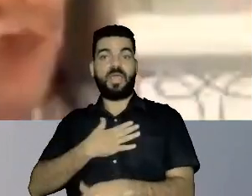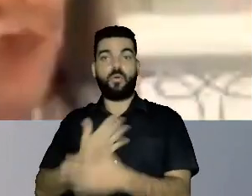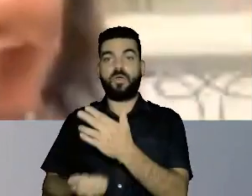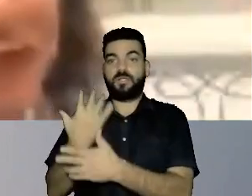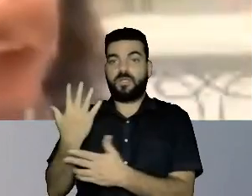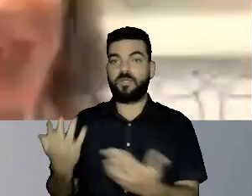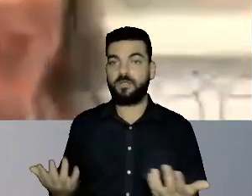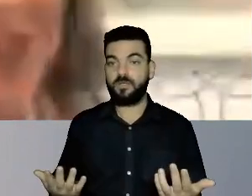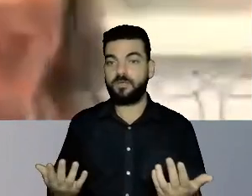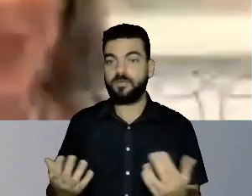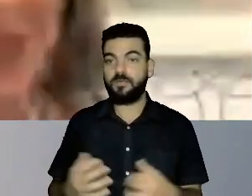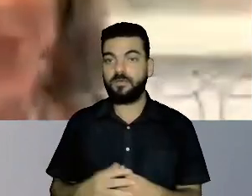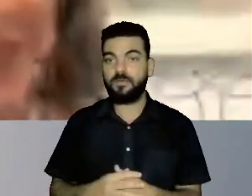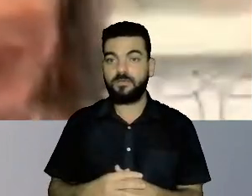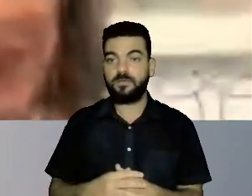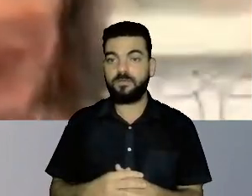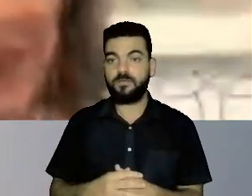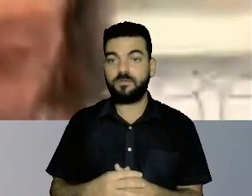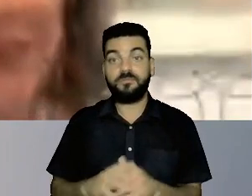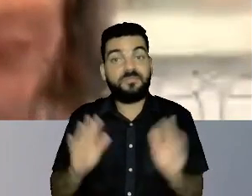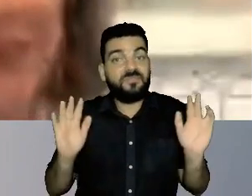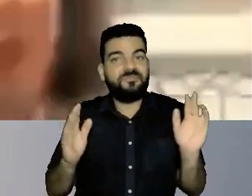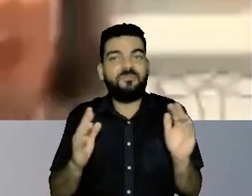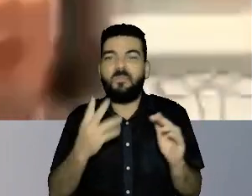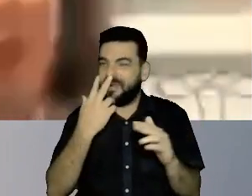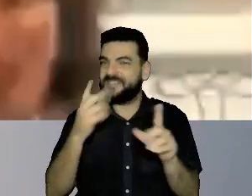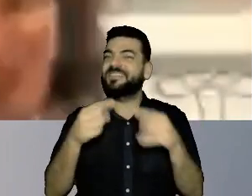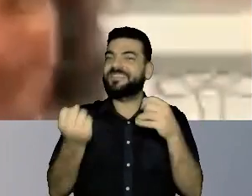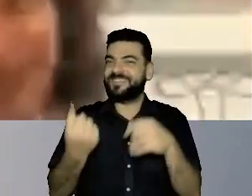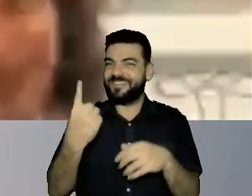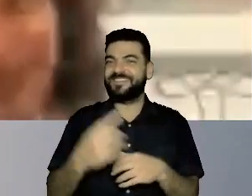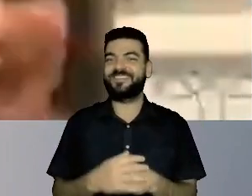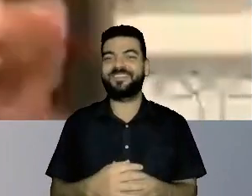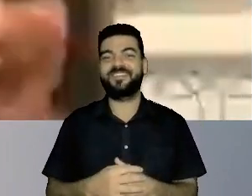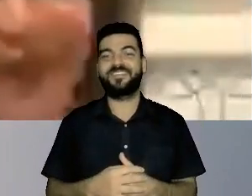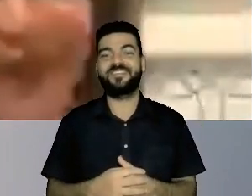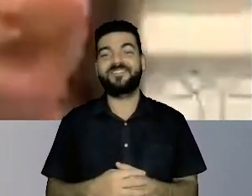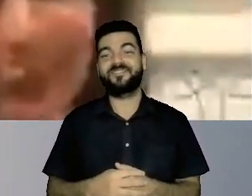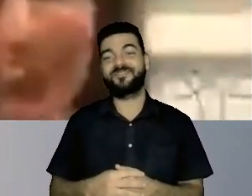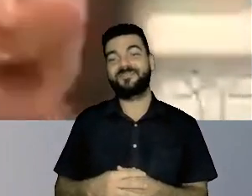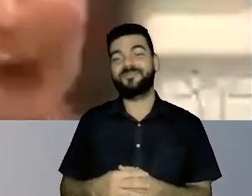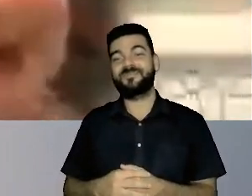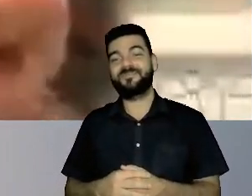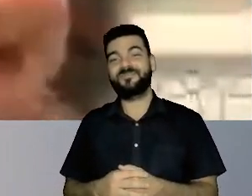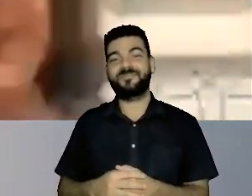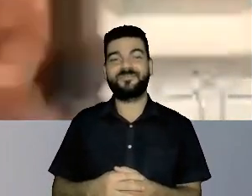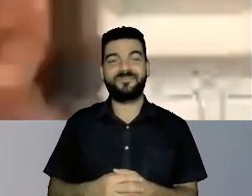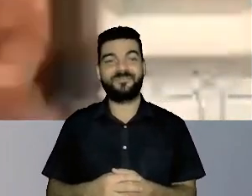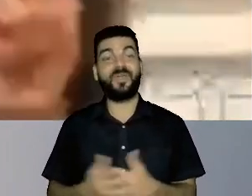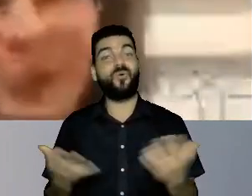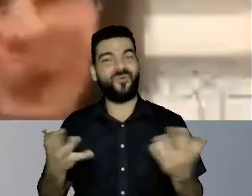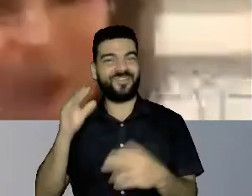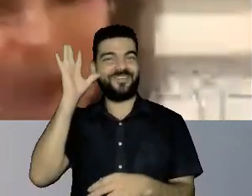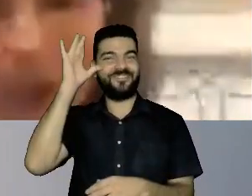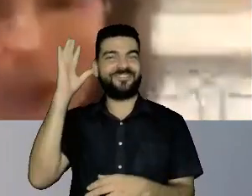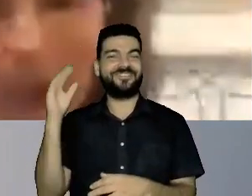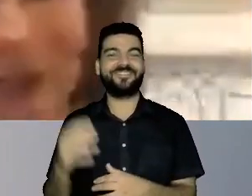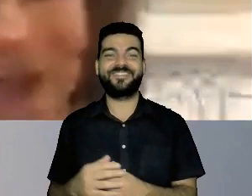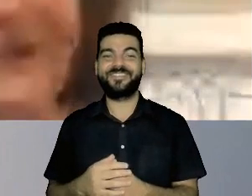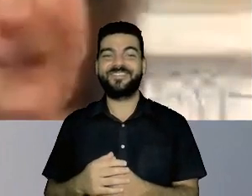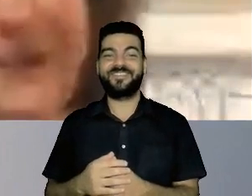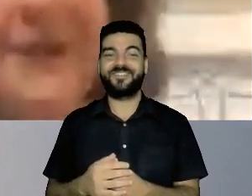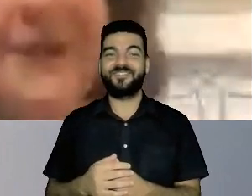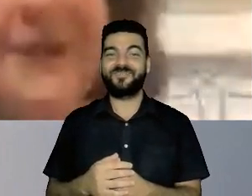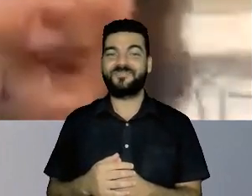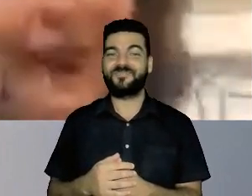popular, não tem dono, sendo que a pessoa diz que é o dono da música, né? Essa ciranda que me deu foi Lia, e ainda diz onde ela mora,